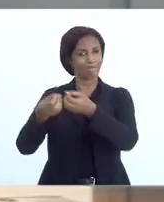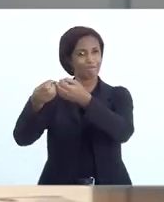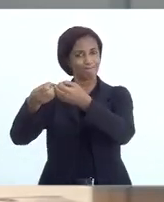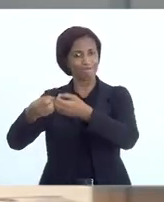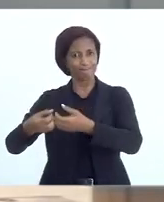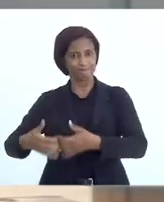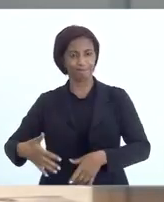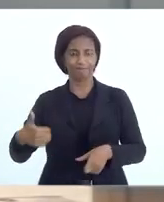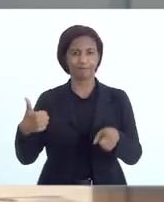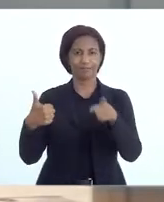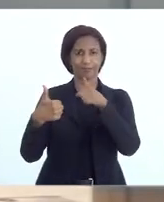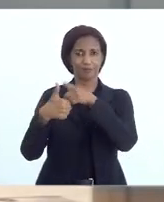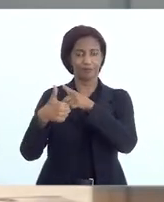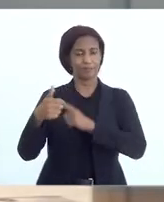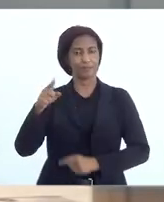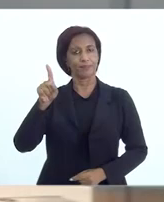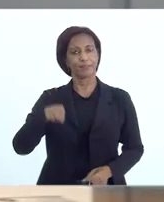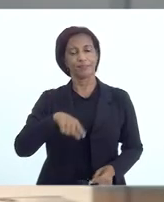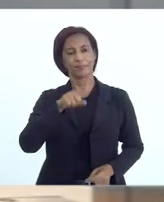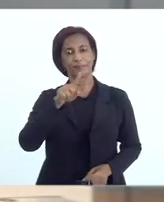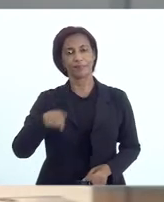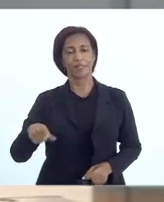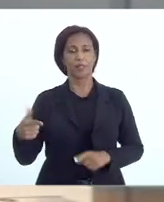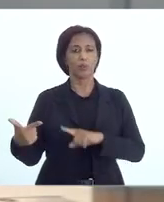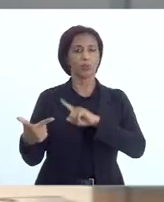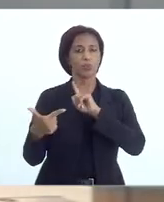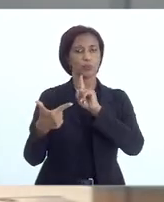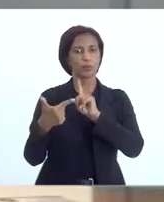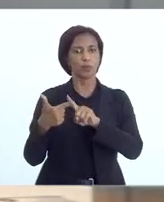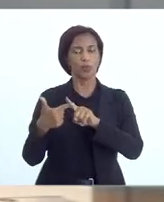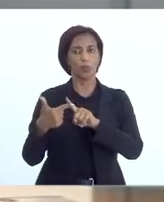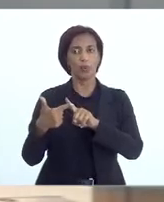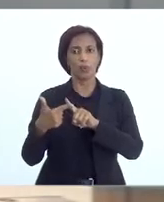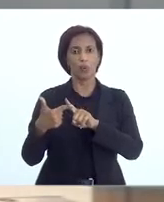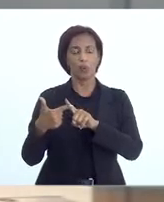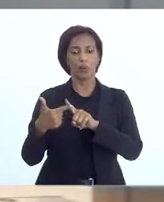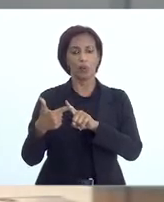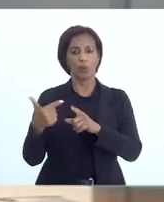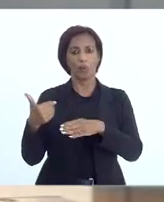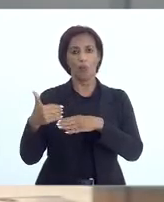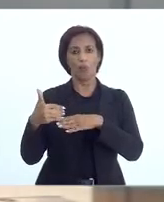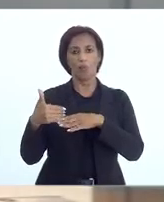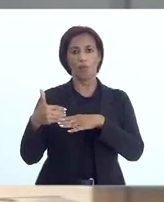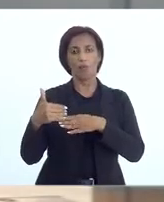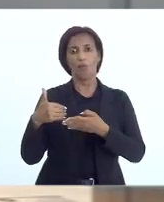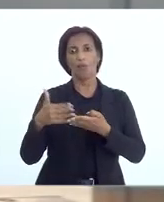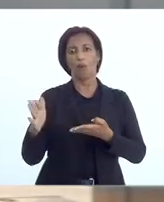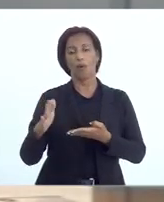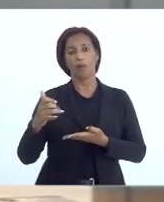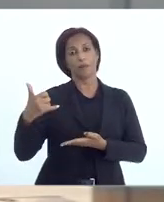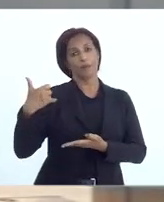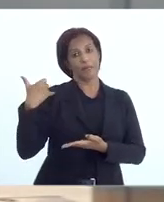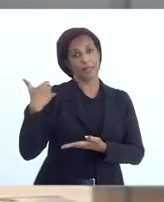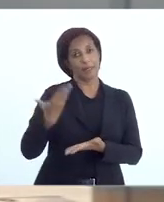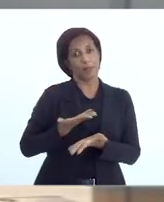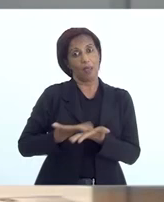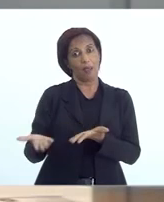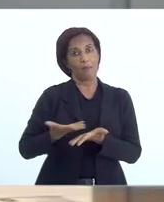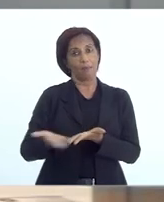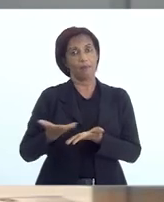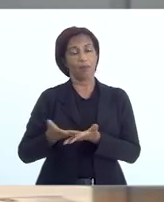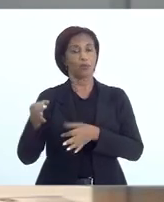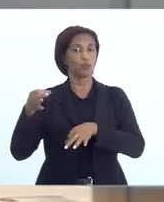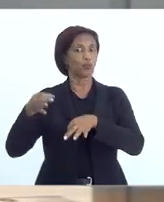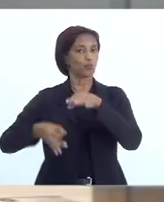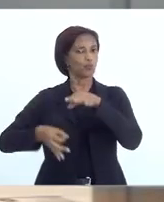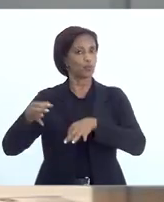prejudicado pela primeiro p o pagamento e depois no segundo tava fora da da idade e se tem que ter o encaminhamento jurídico